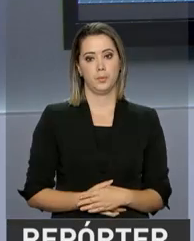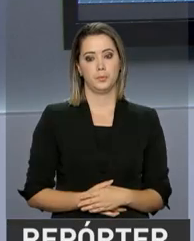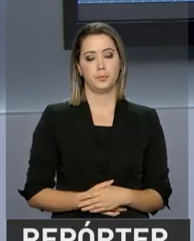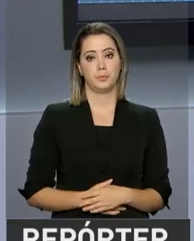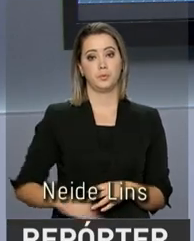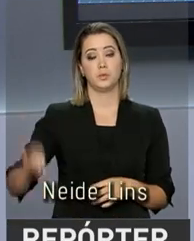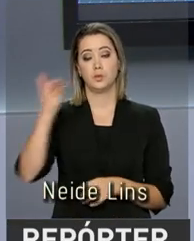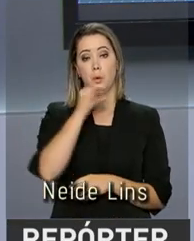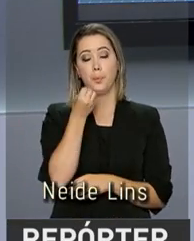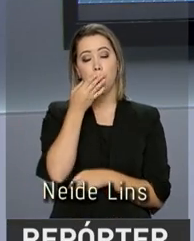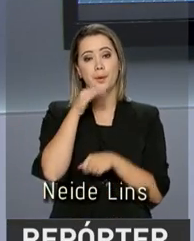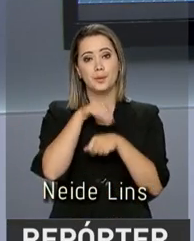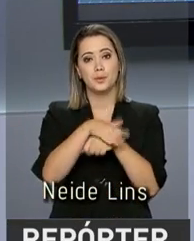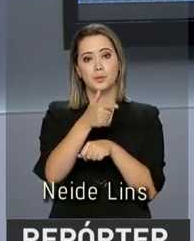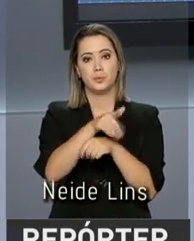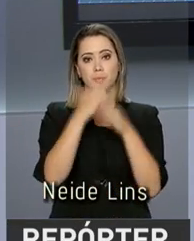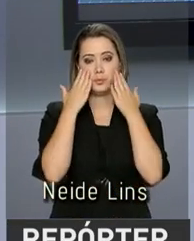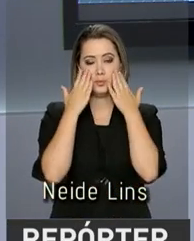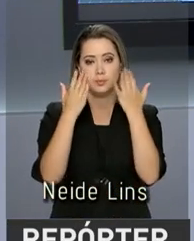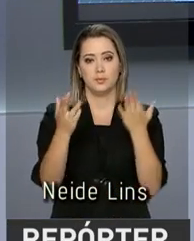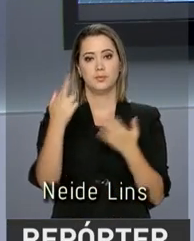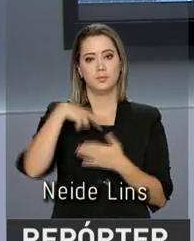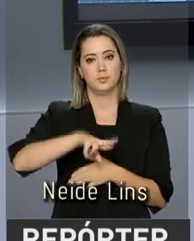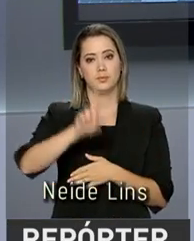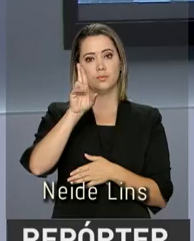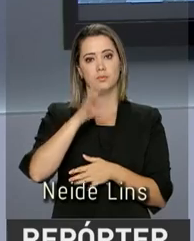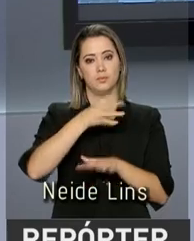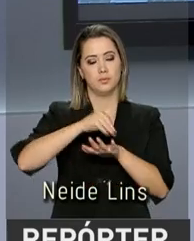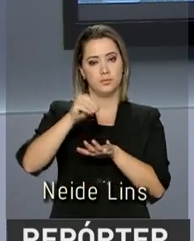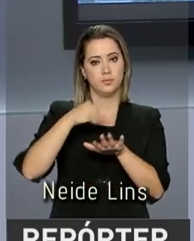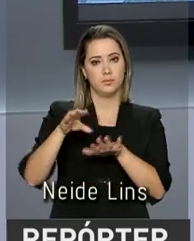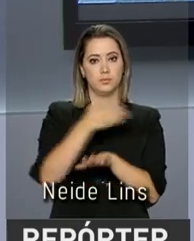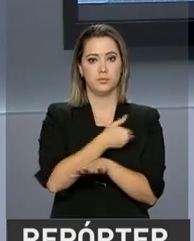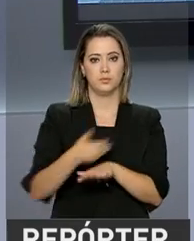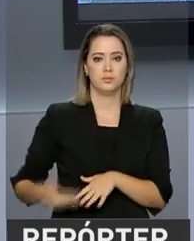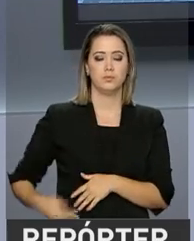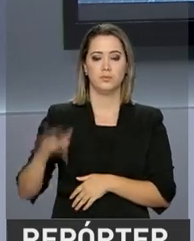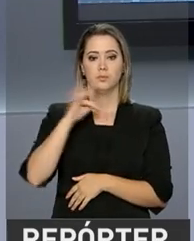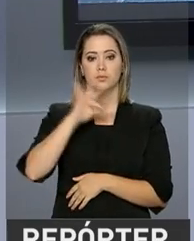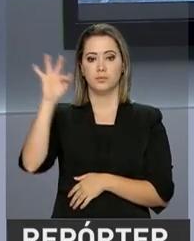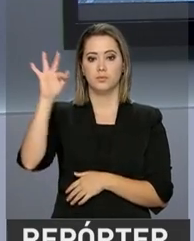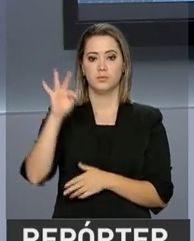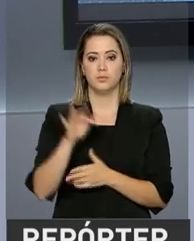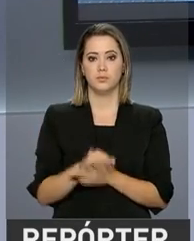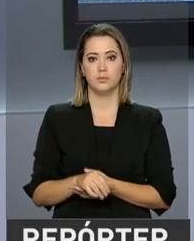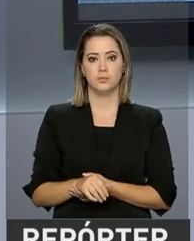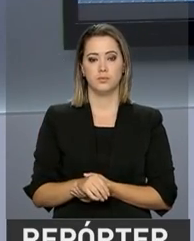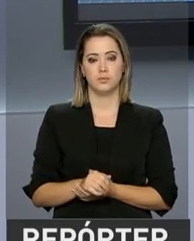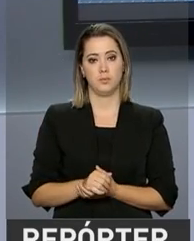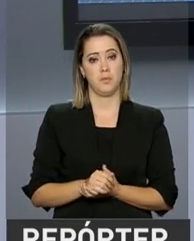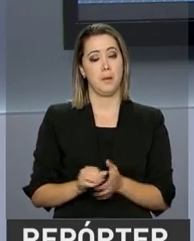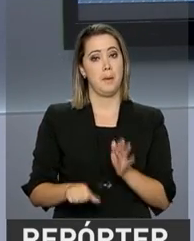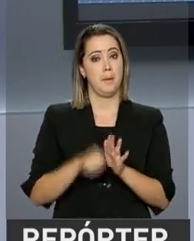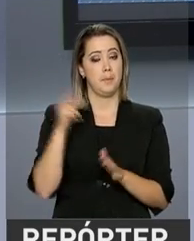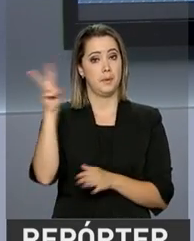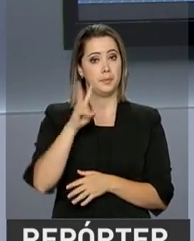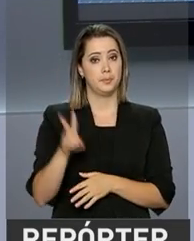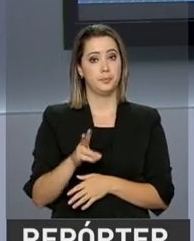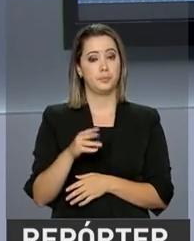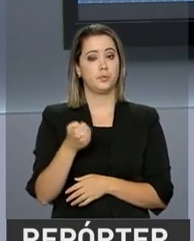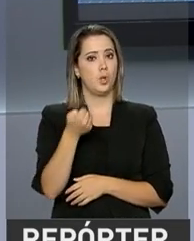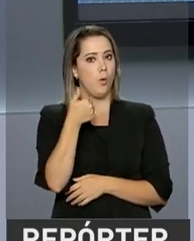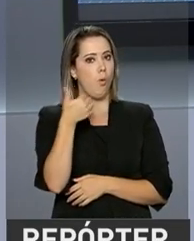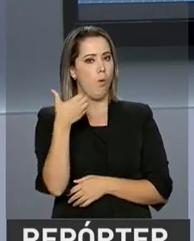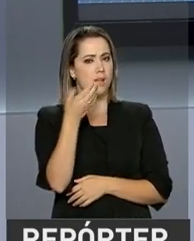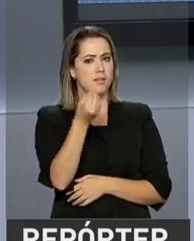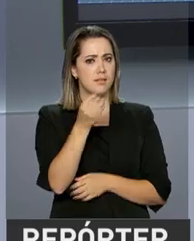Olá boa noite começa agora mais uma edição do repórter NBR com as notícias do governo federal pela primeira vez em quase